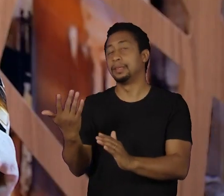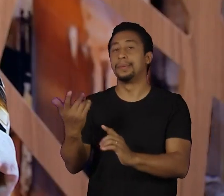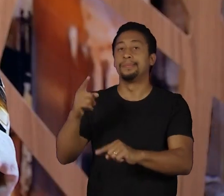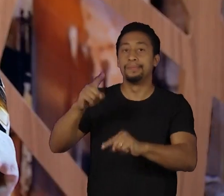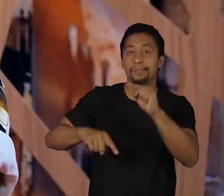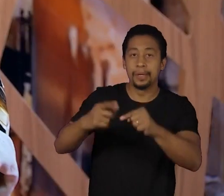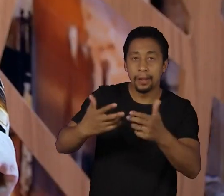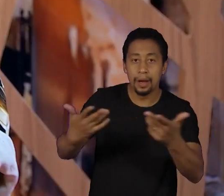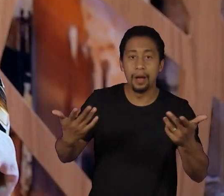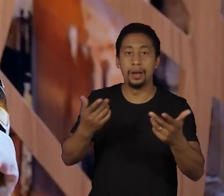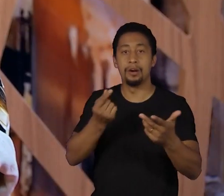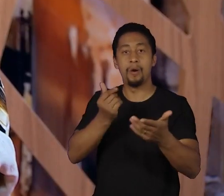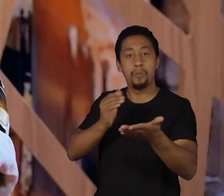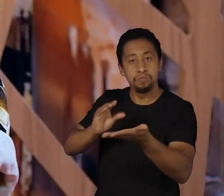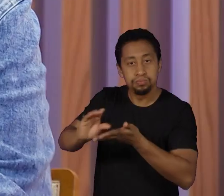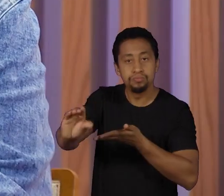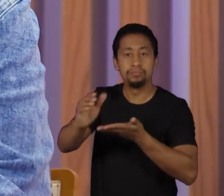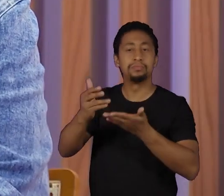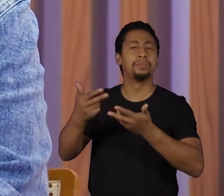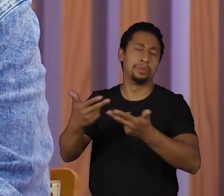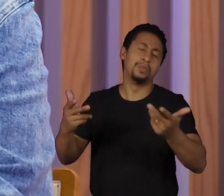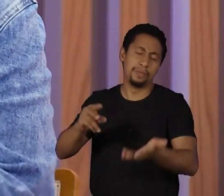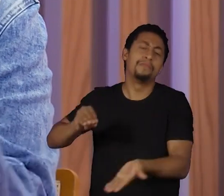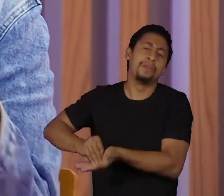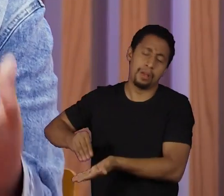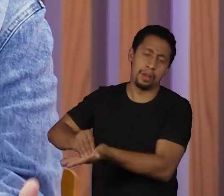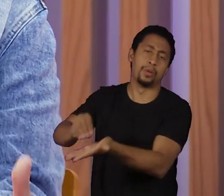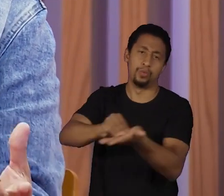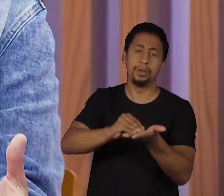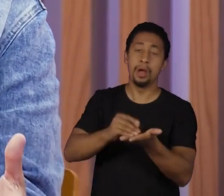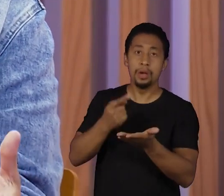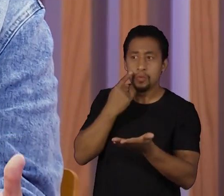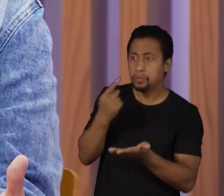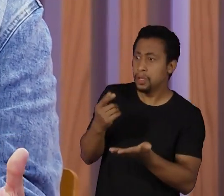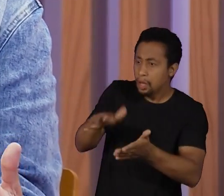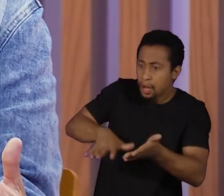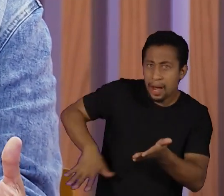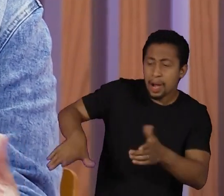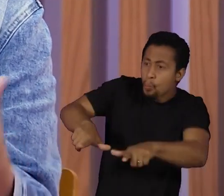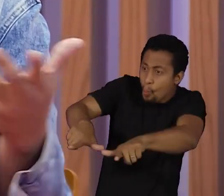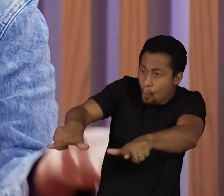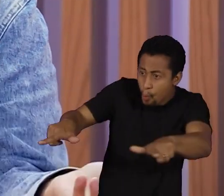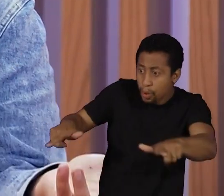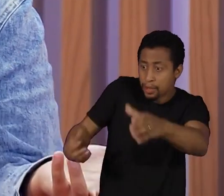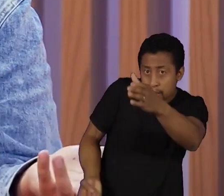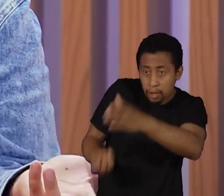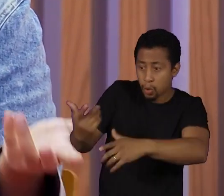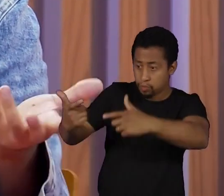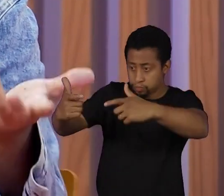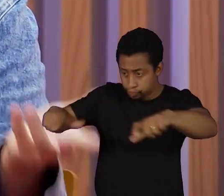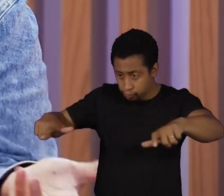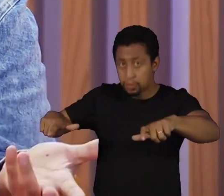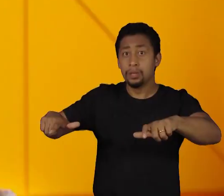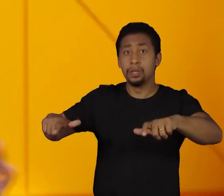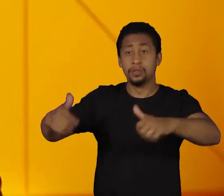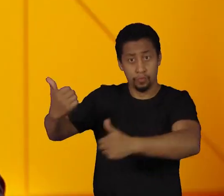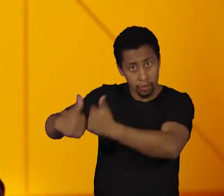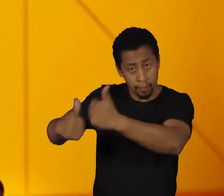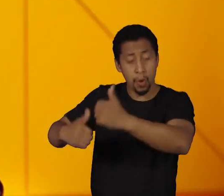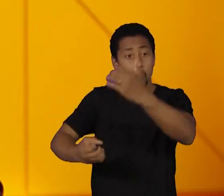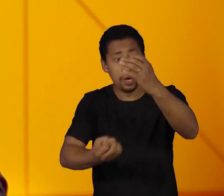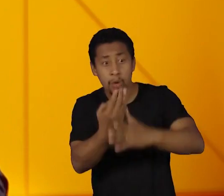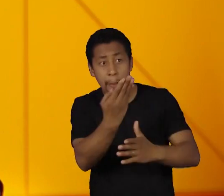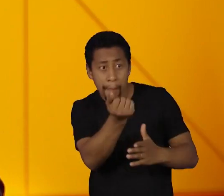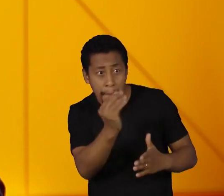Então, olhar para essas potências que foram criadas no vazio e não manter elas no vazio, sabe, no ostracismo.